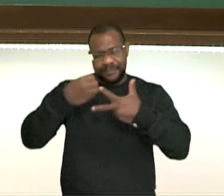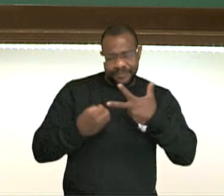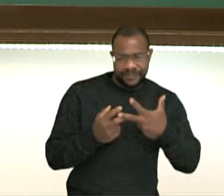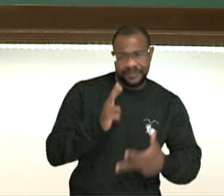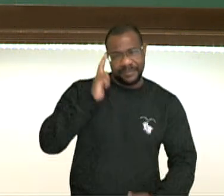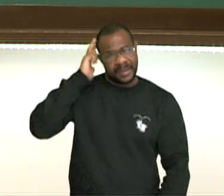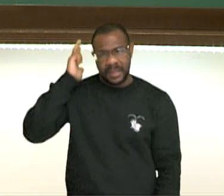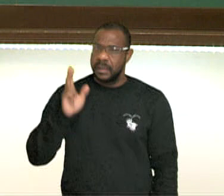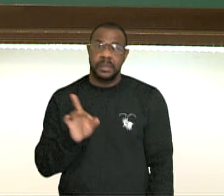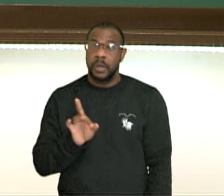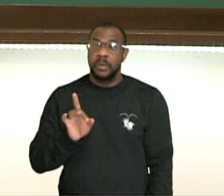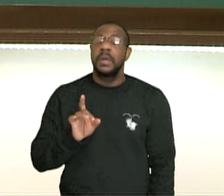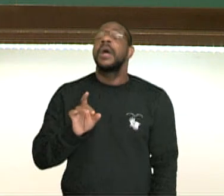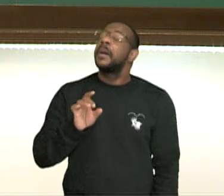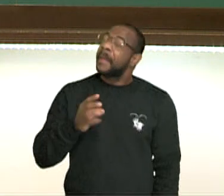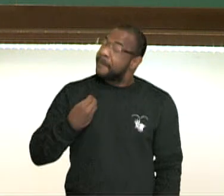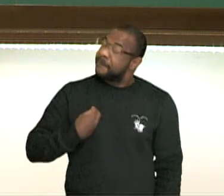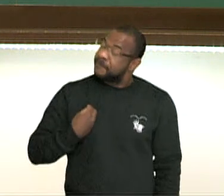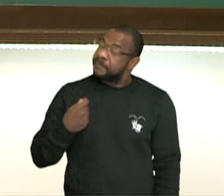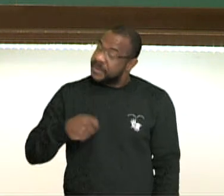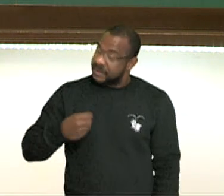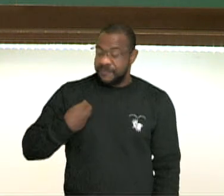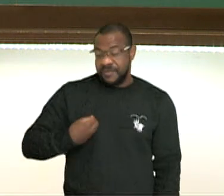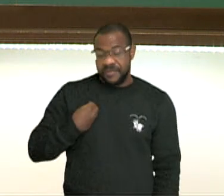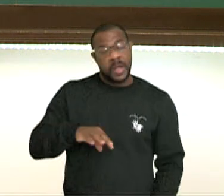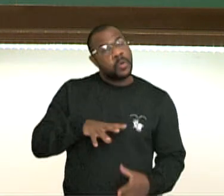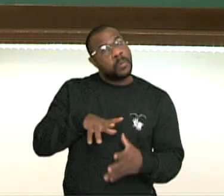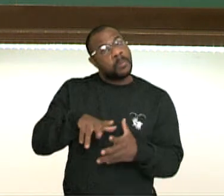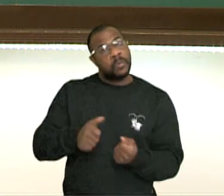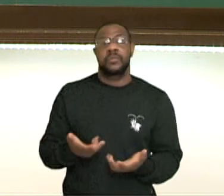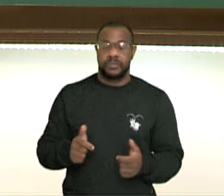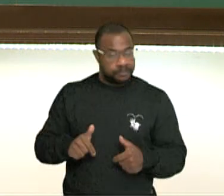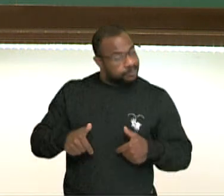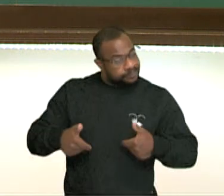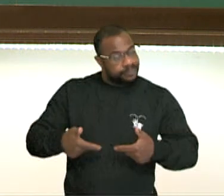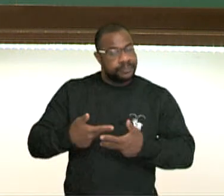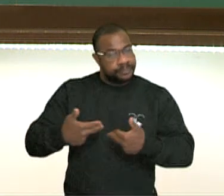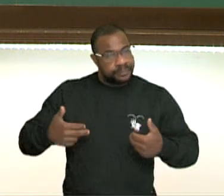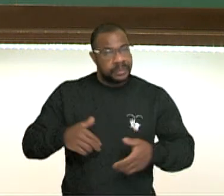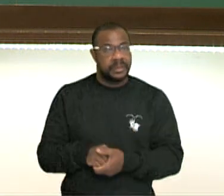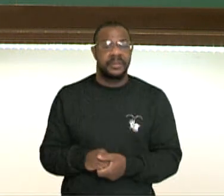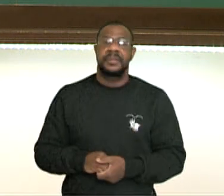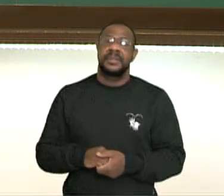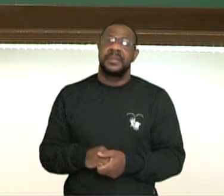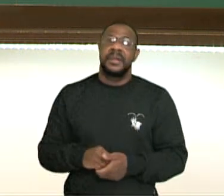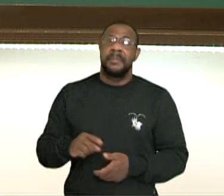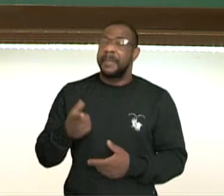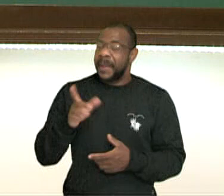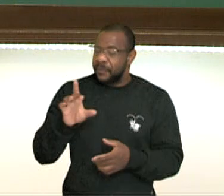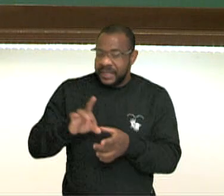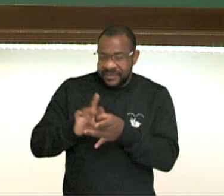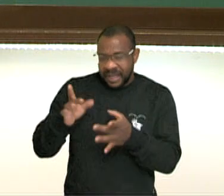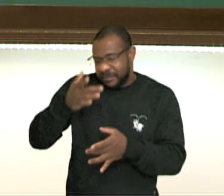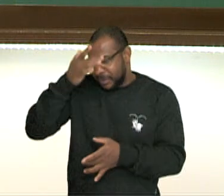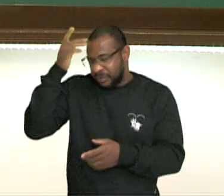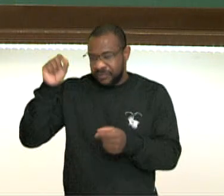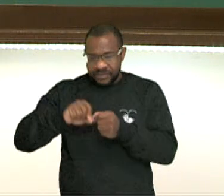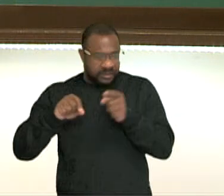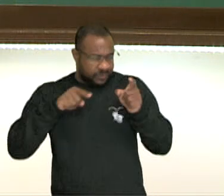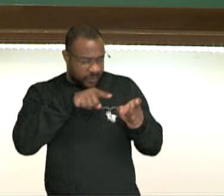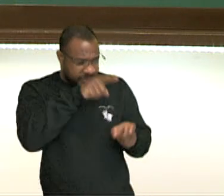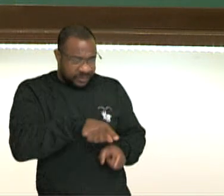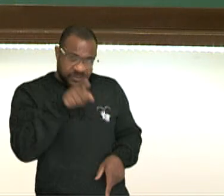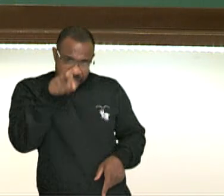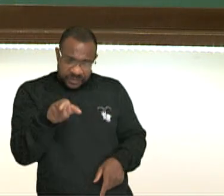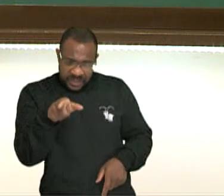no mundo como um cidadão atuante, para não deixar que as pessoas convençam você daquilo que você não quer, para que você não